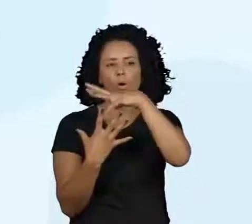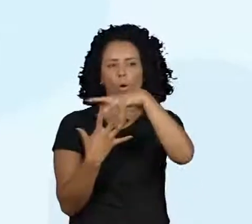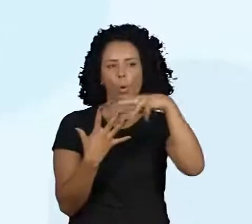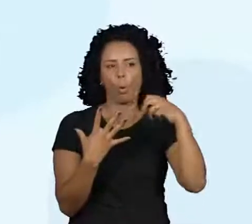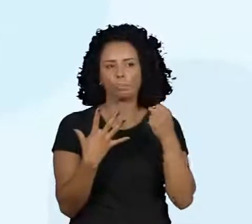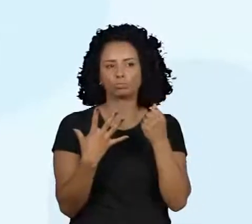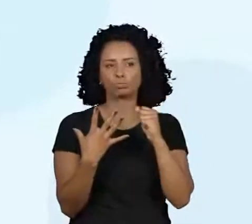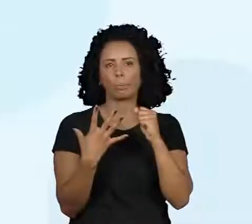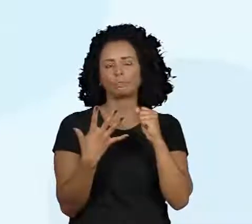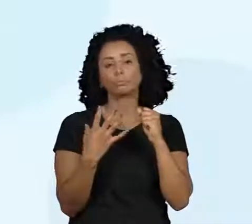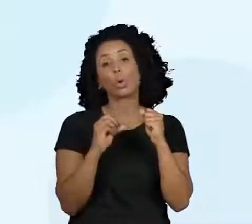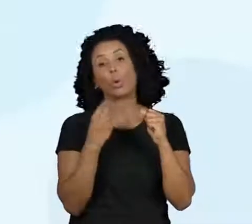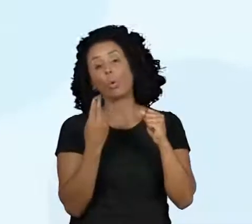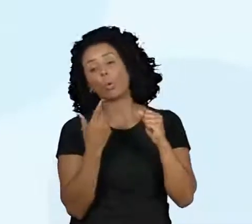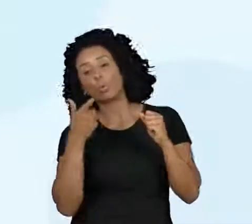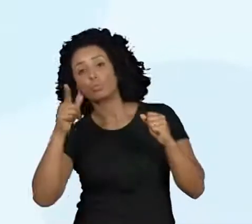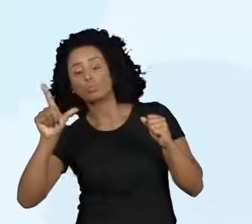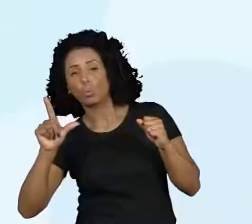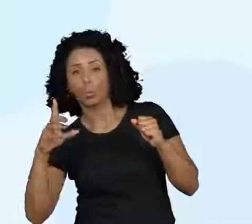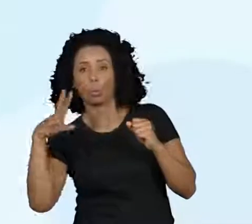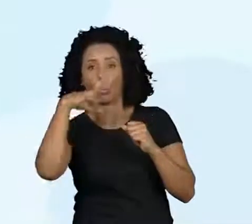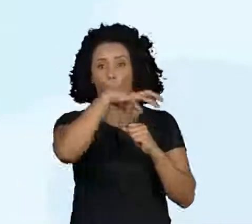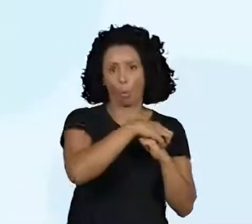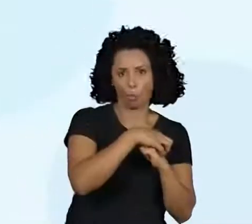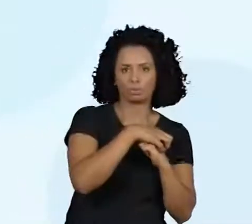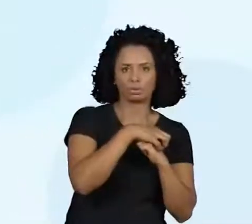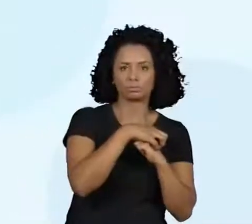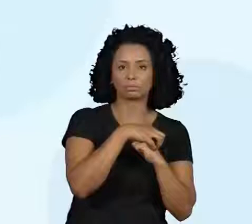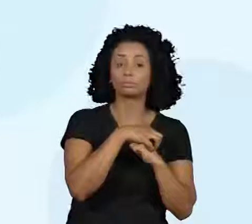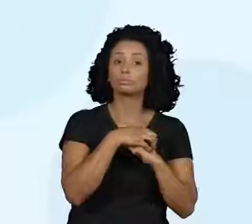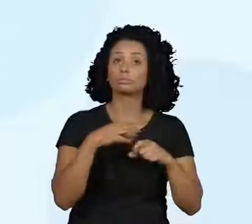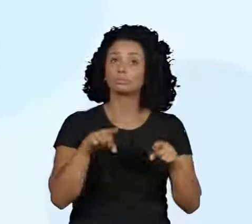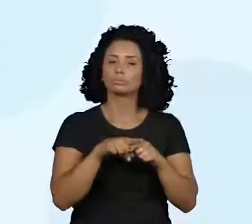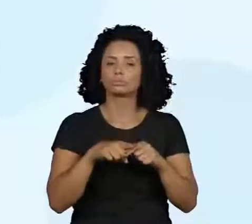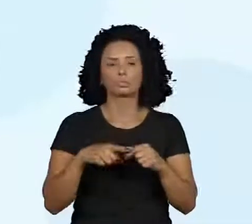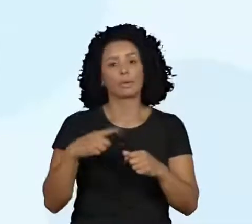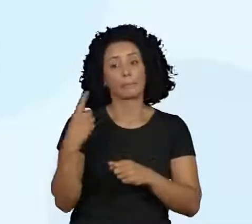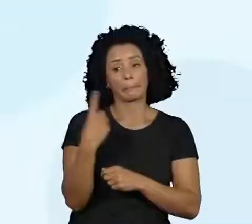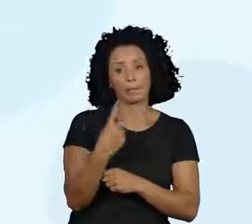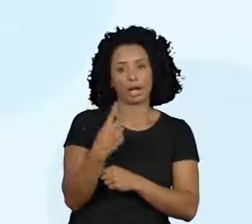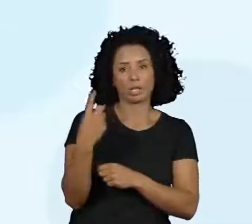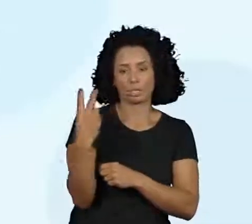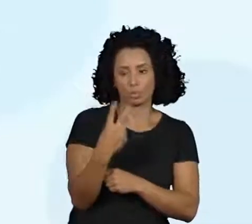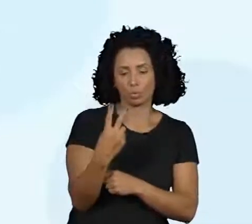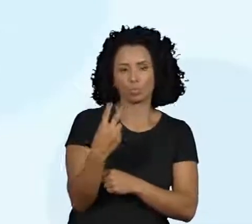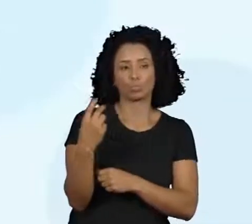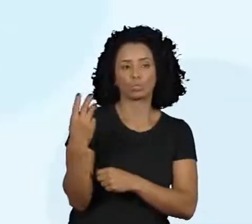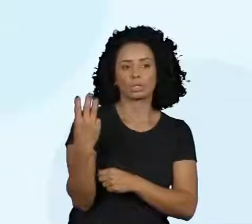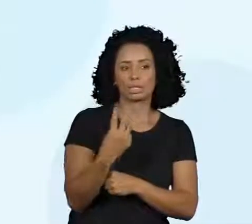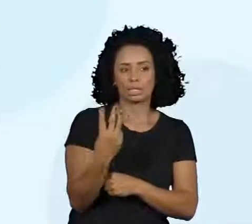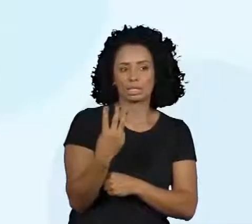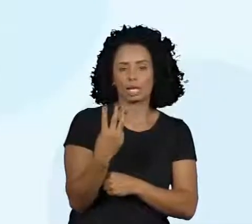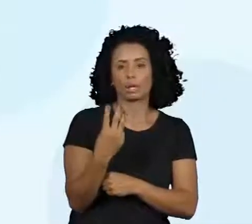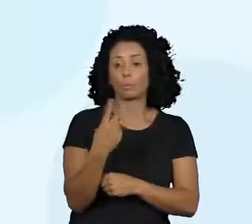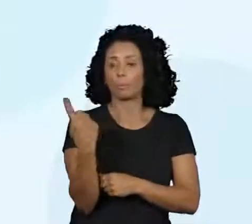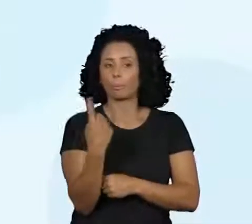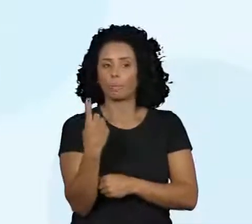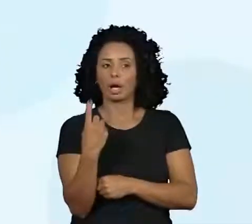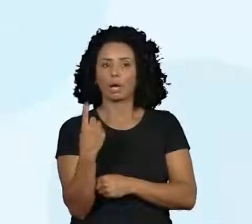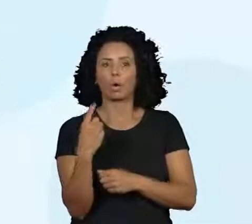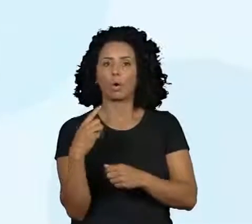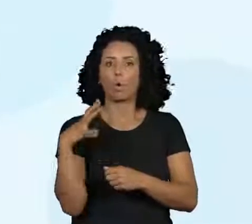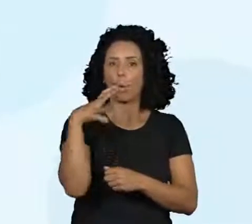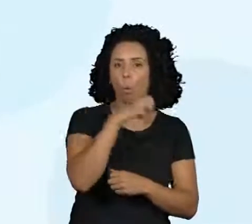E podemos designá-los em primários, secundários ou terciários, dependendo